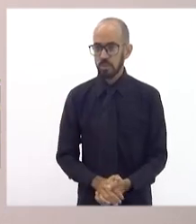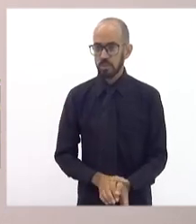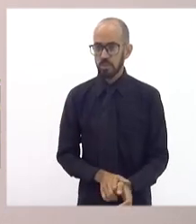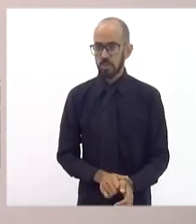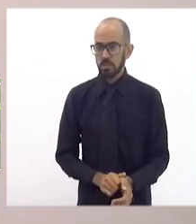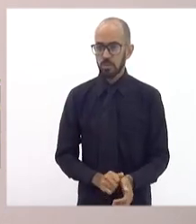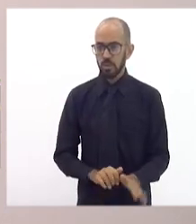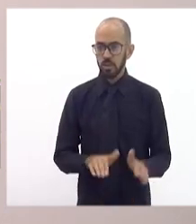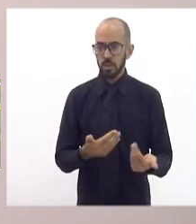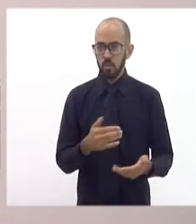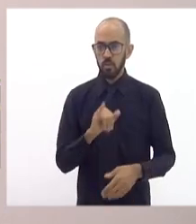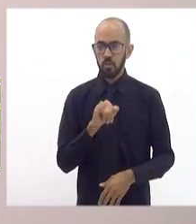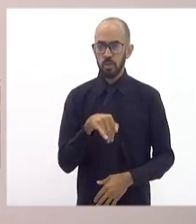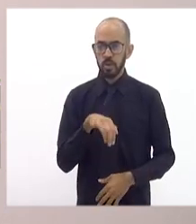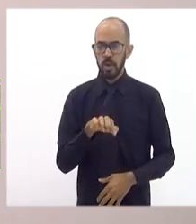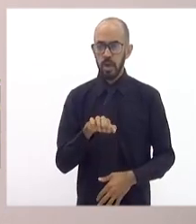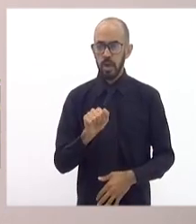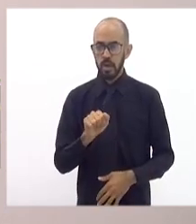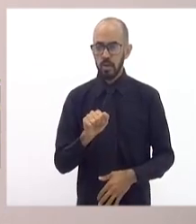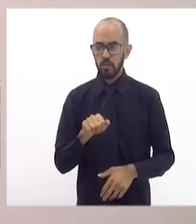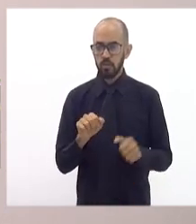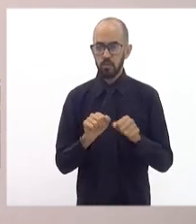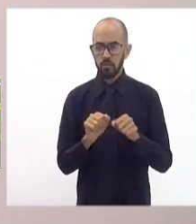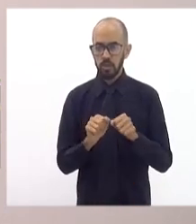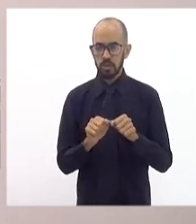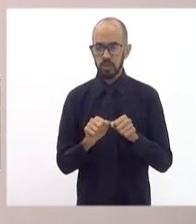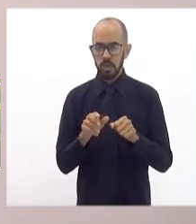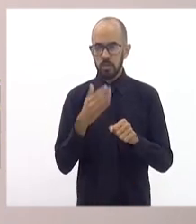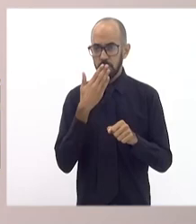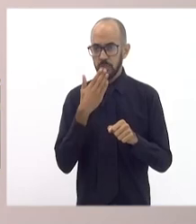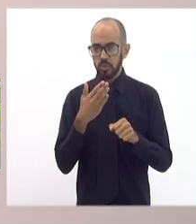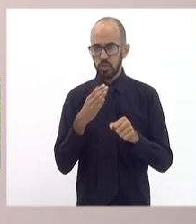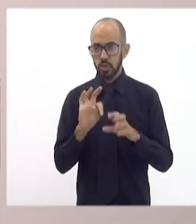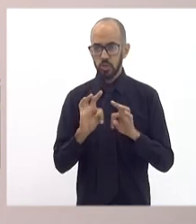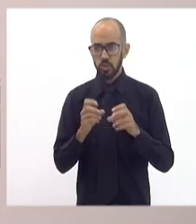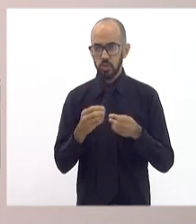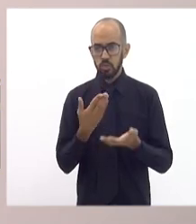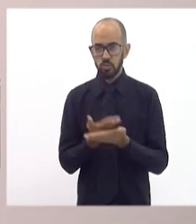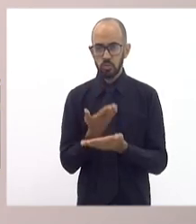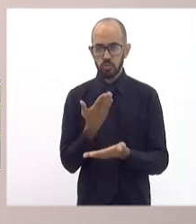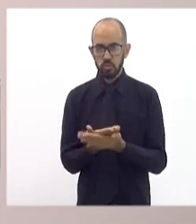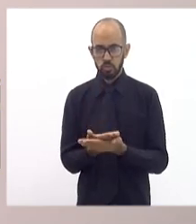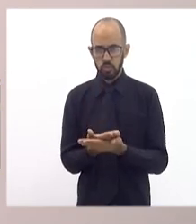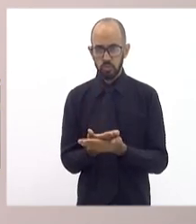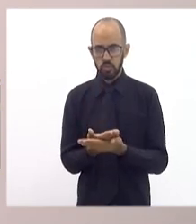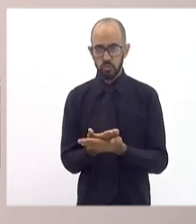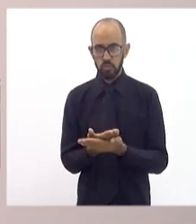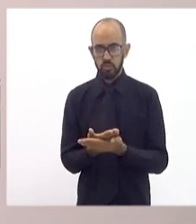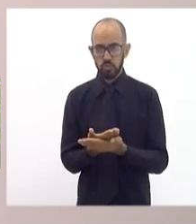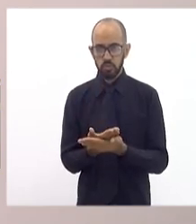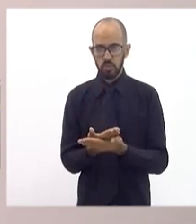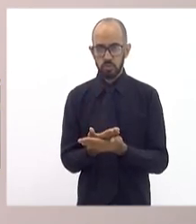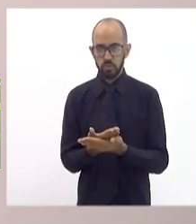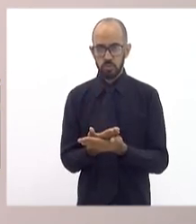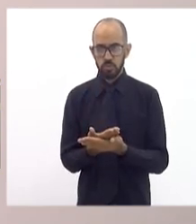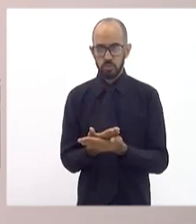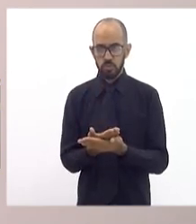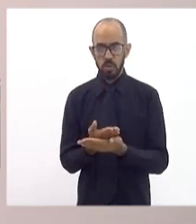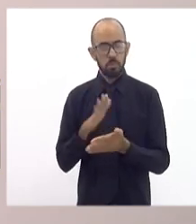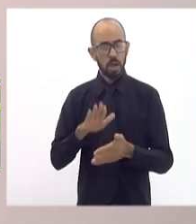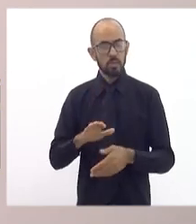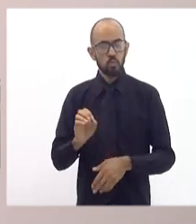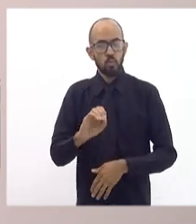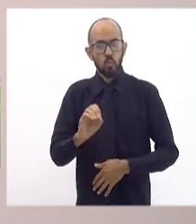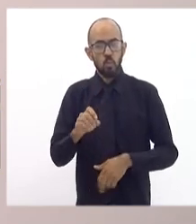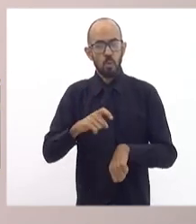o filé fez foi solicitar todos os estudos que eram passivos na situação em um momento não tá se avaliando